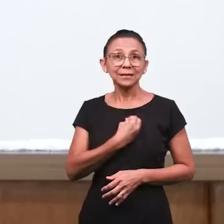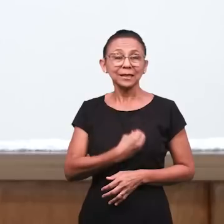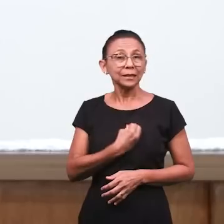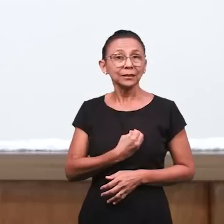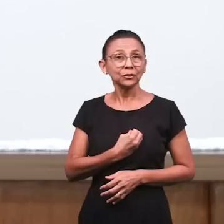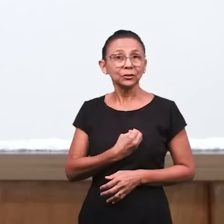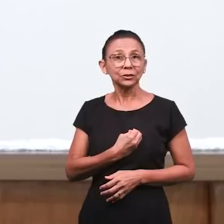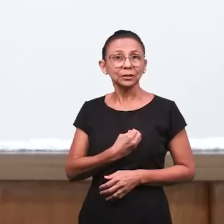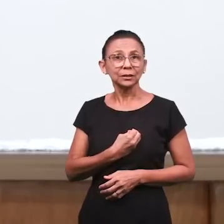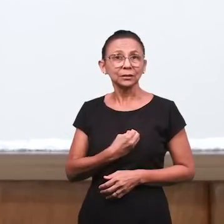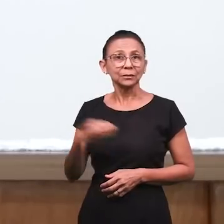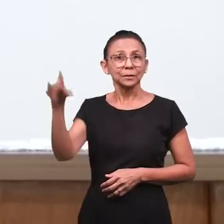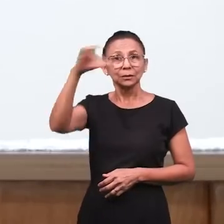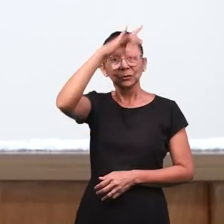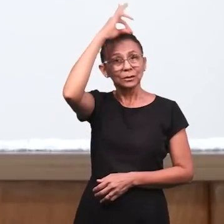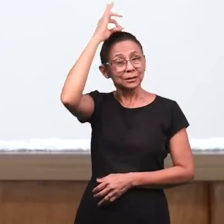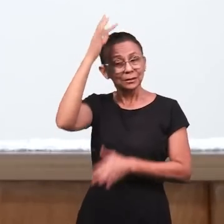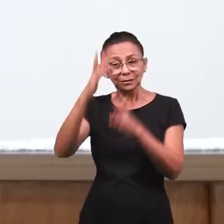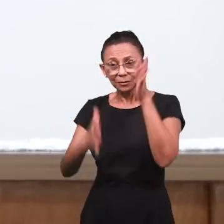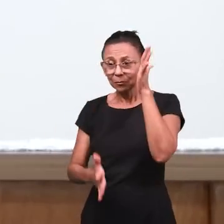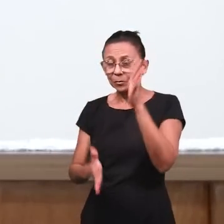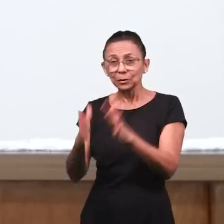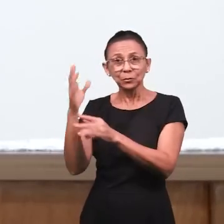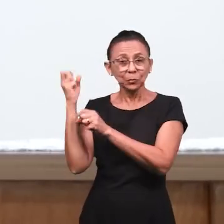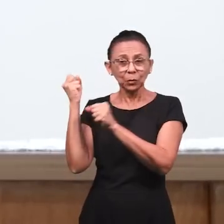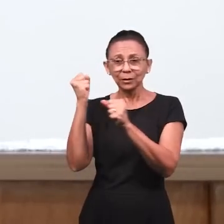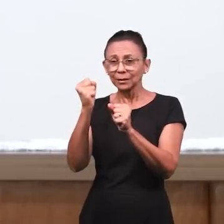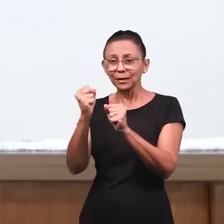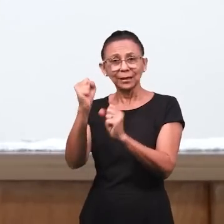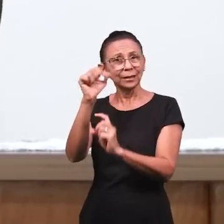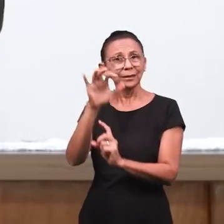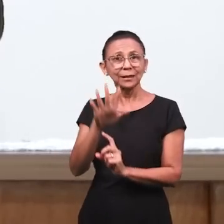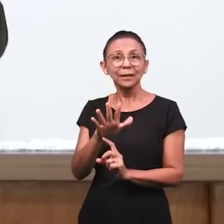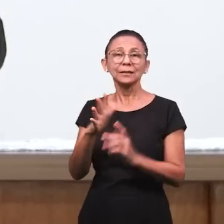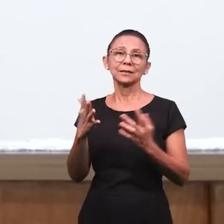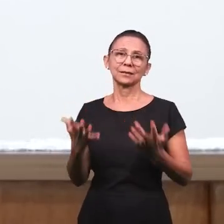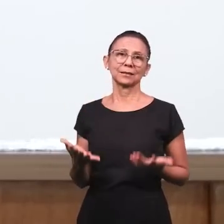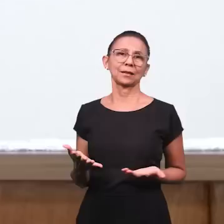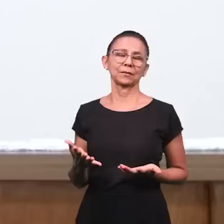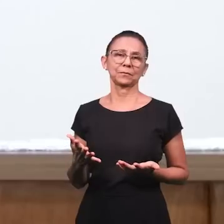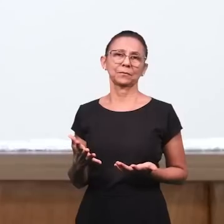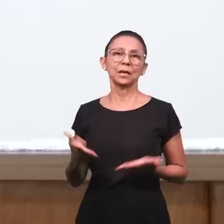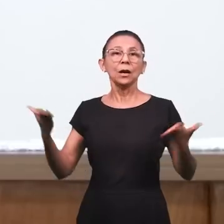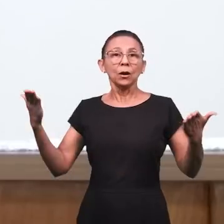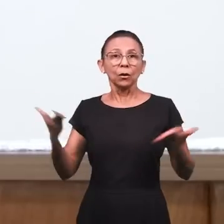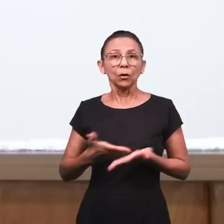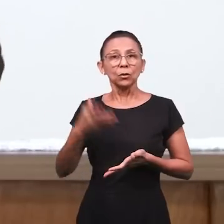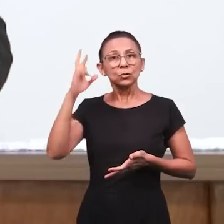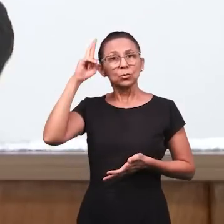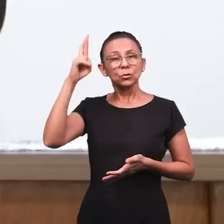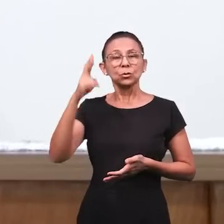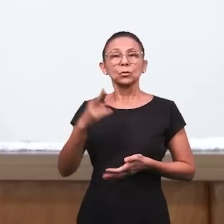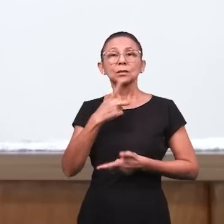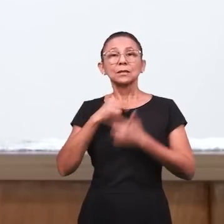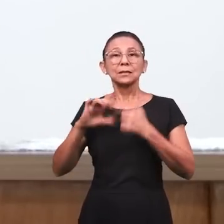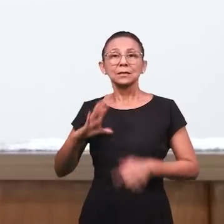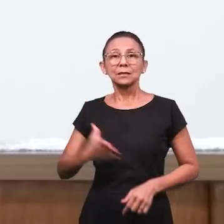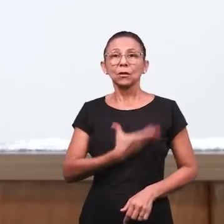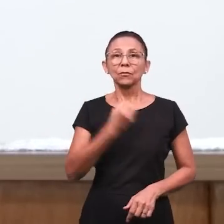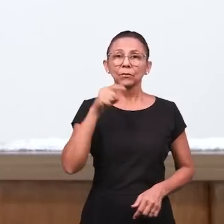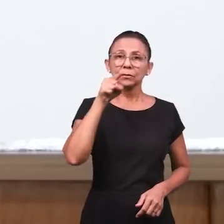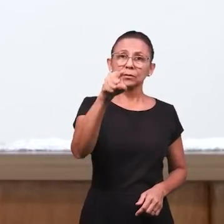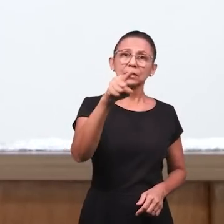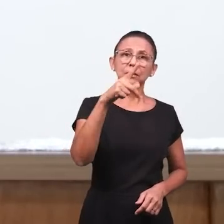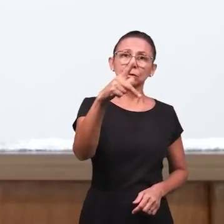aqui. Há um desejo do Senhor nesta última hora em resgatar a sua alma, em salvar a